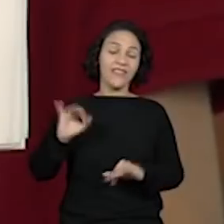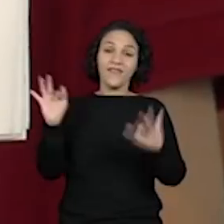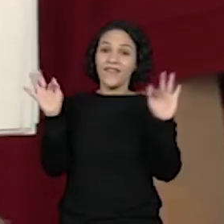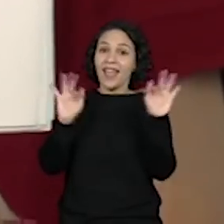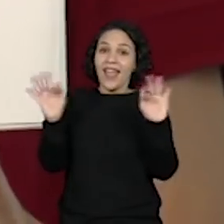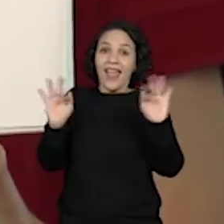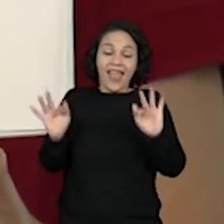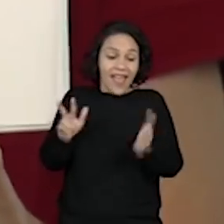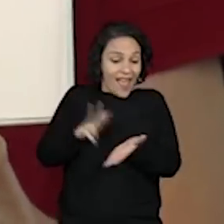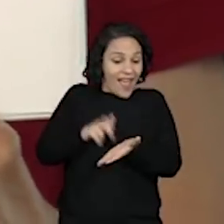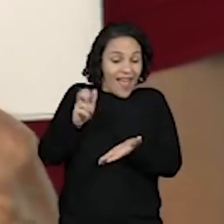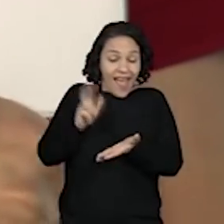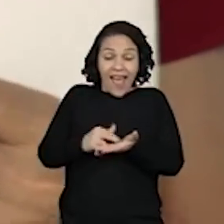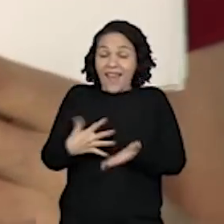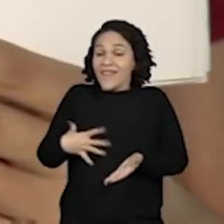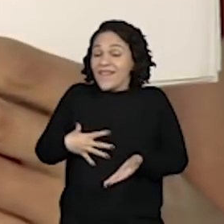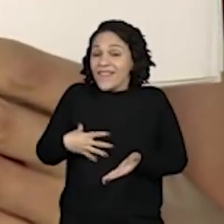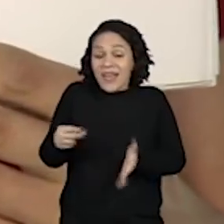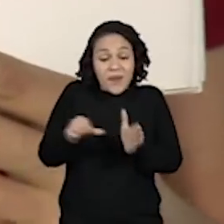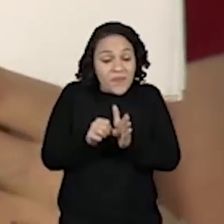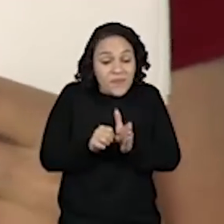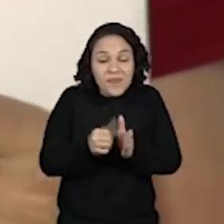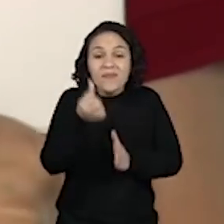rei ficou muito feliz.